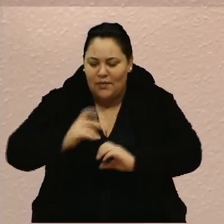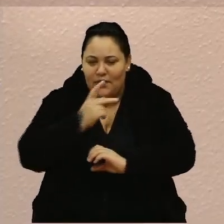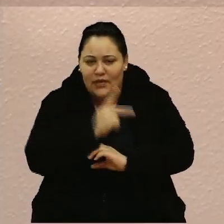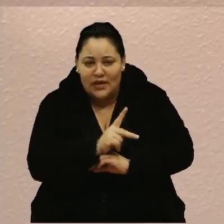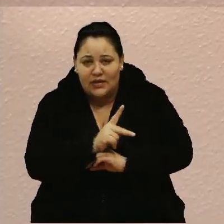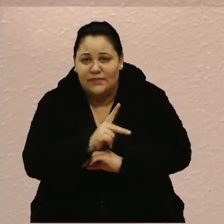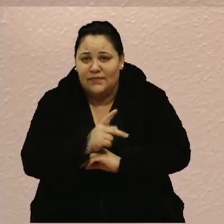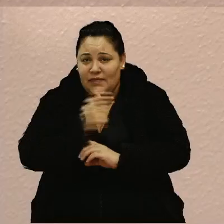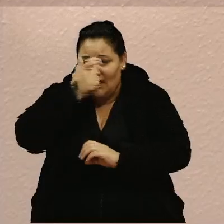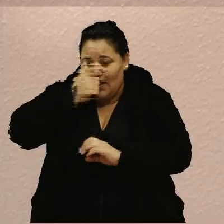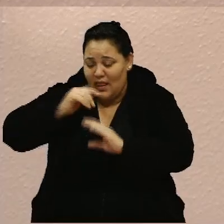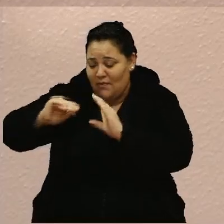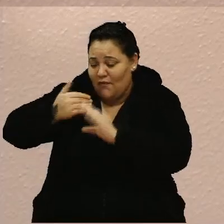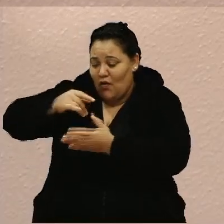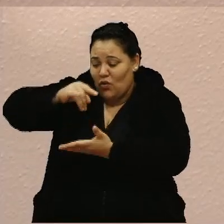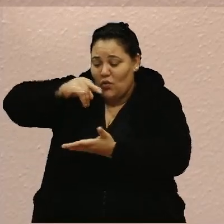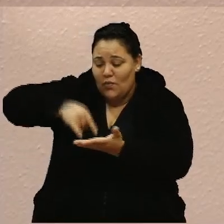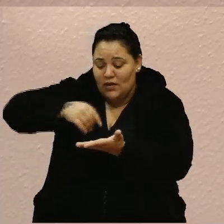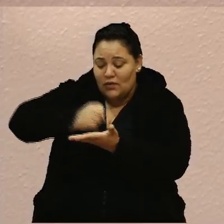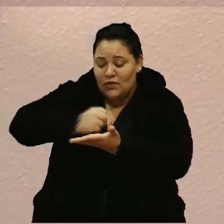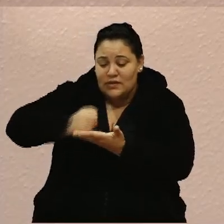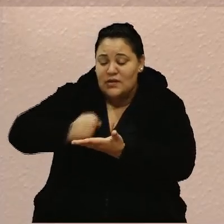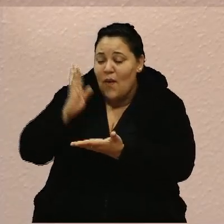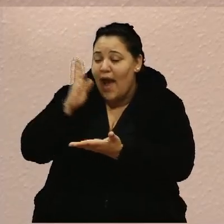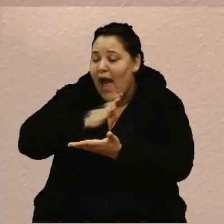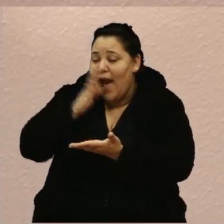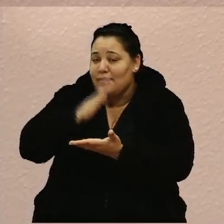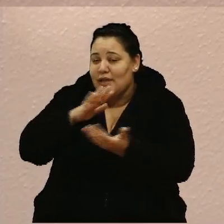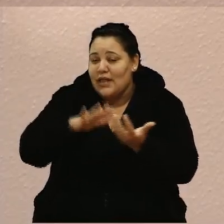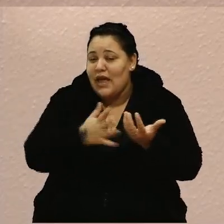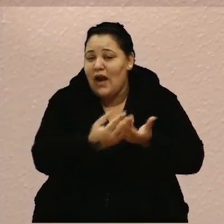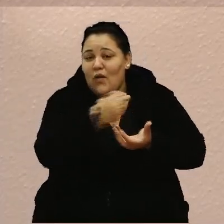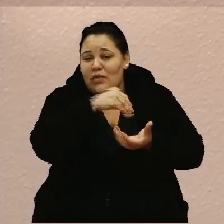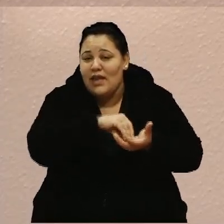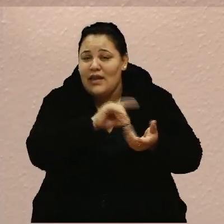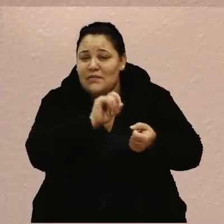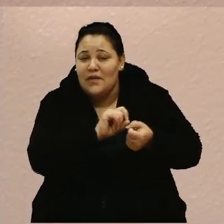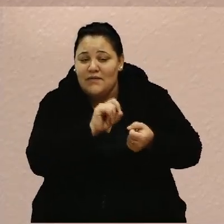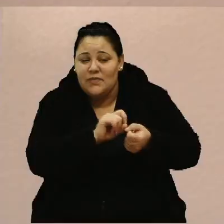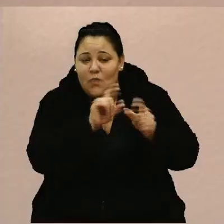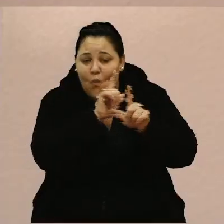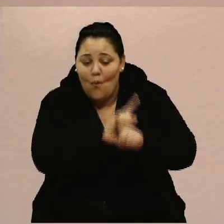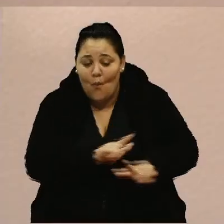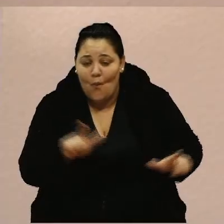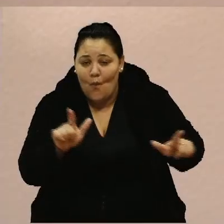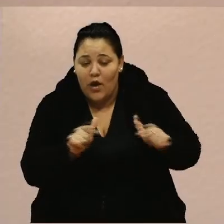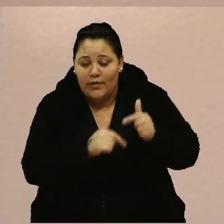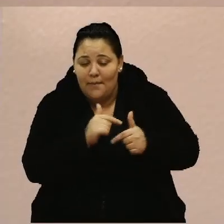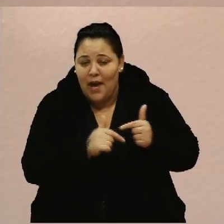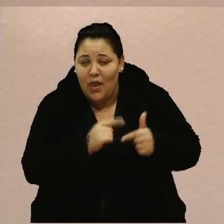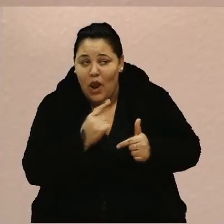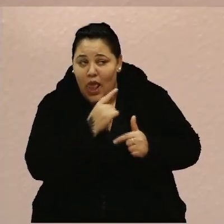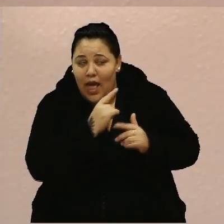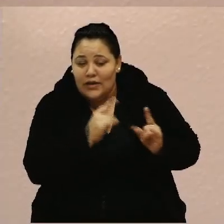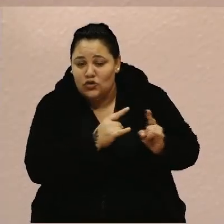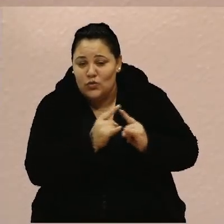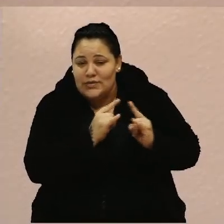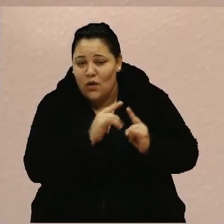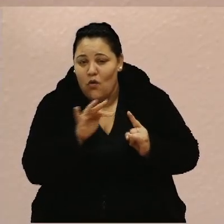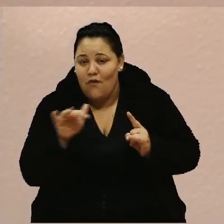um documento da contratação emergencial da Codeca para fazer a limpeza dos serviços da FAS. E aí também